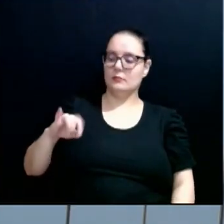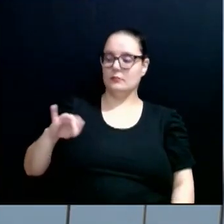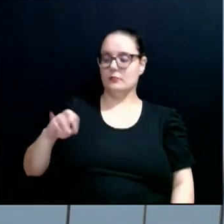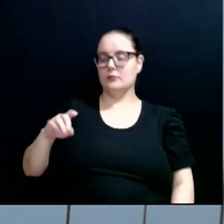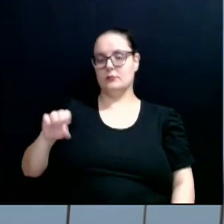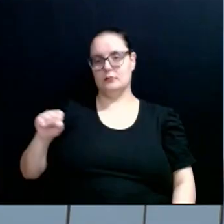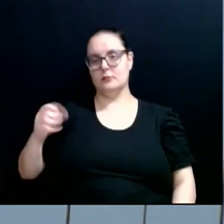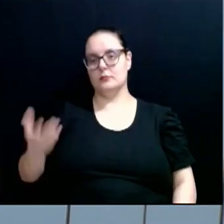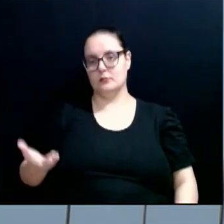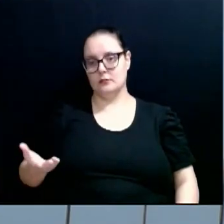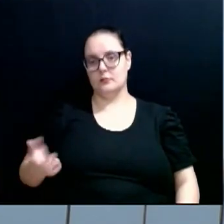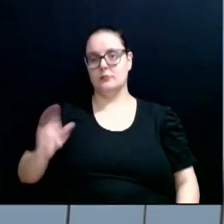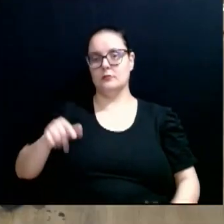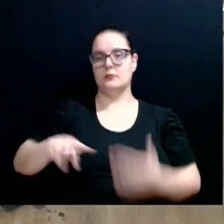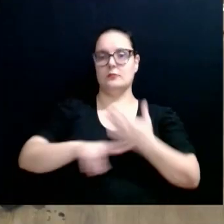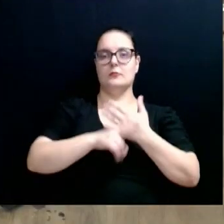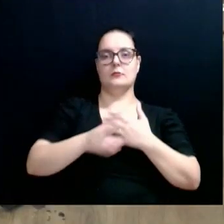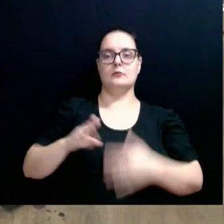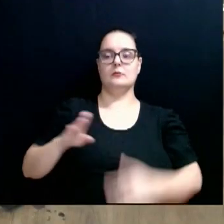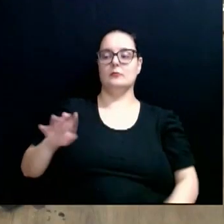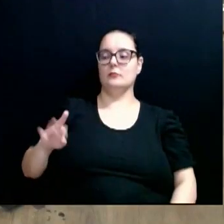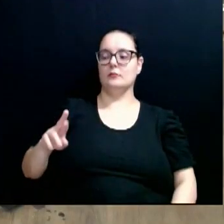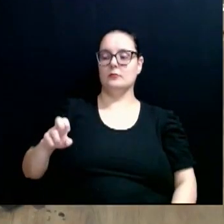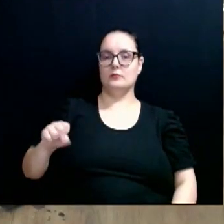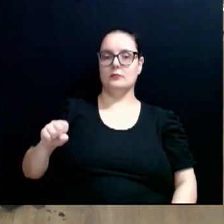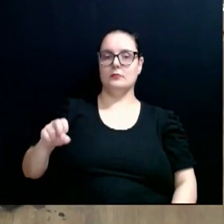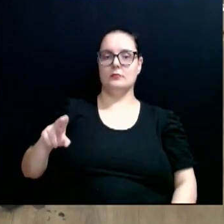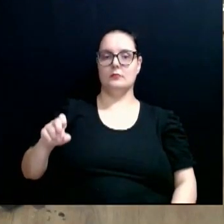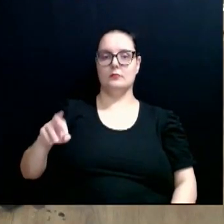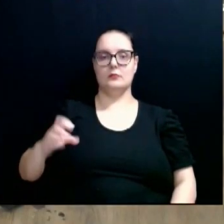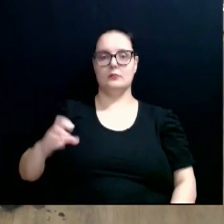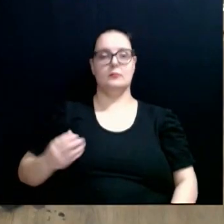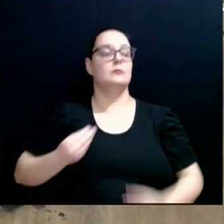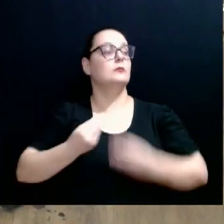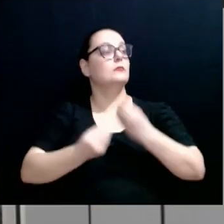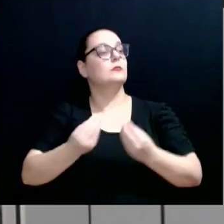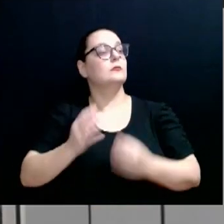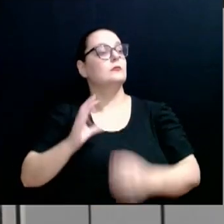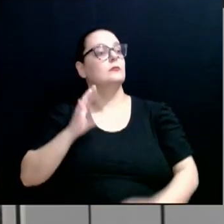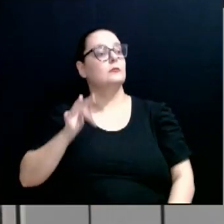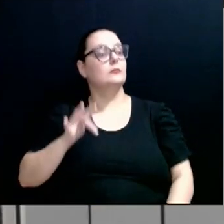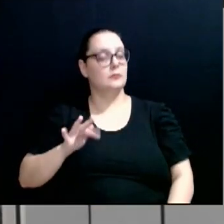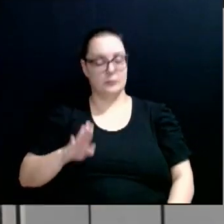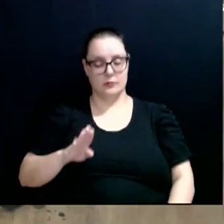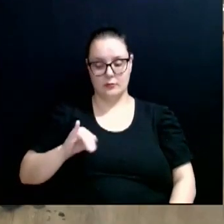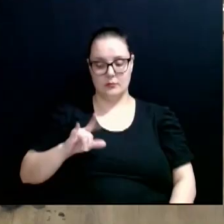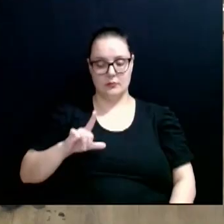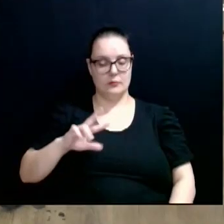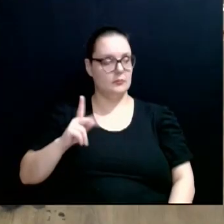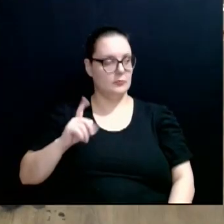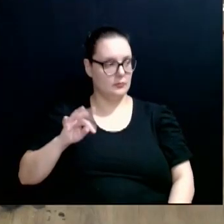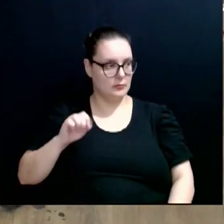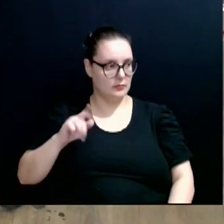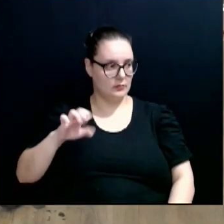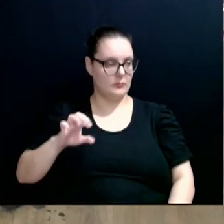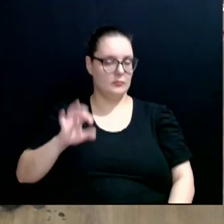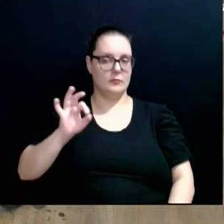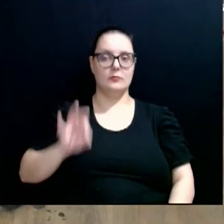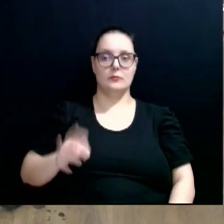gerados através da Transurc. Como que funciona essa bilhetagem, essa porcentagem? Olha, o que eu acho que